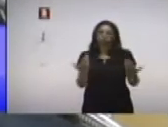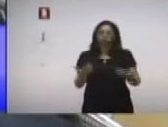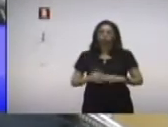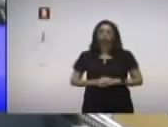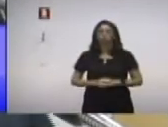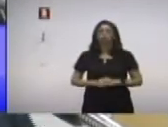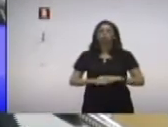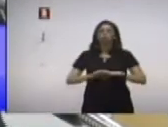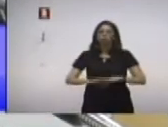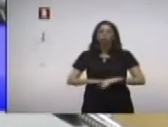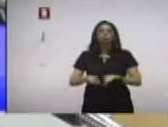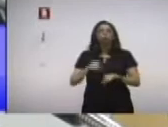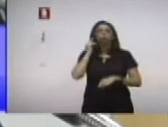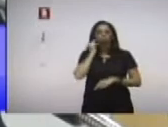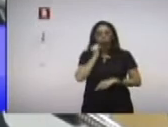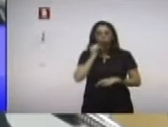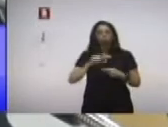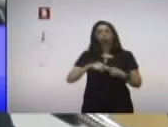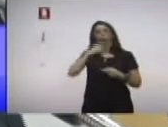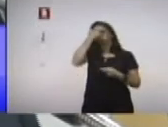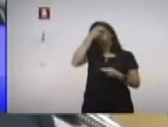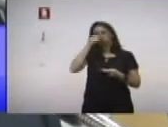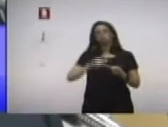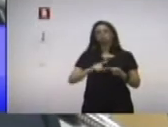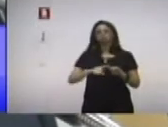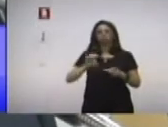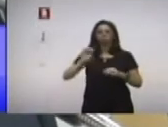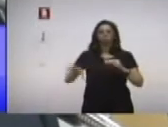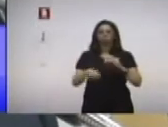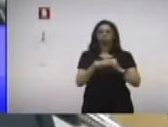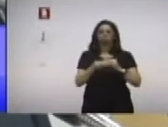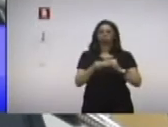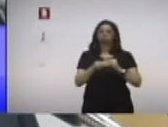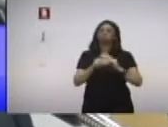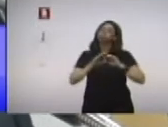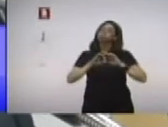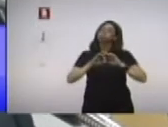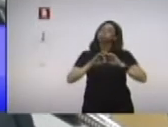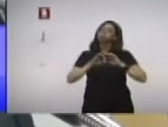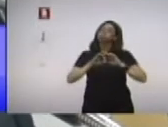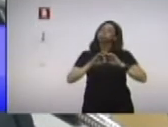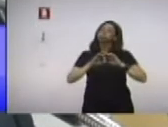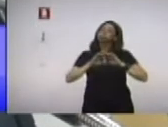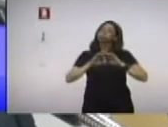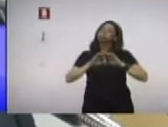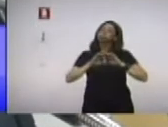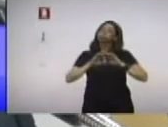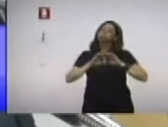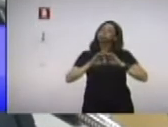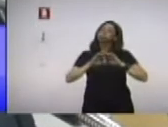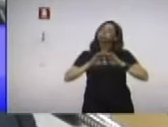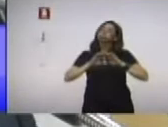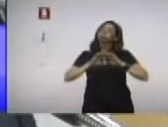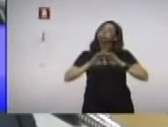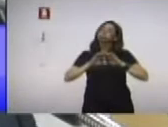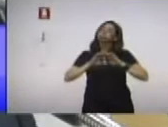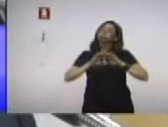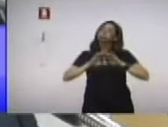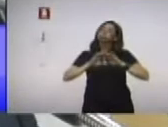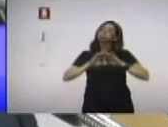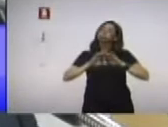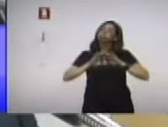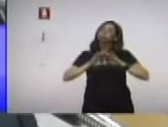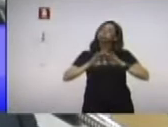aos vereadores do caselato e docinho pelas emendas mas esse vereador que não vai a favor das empresas